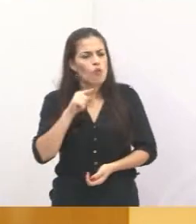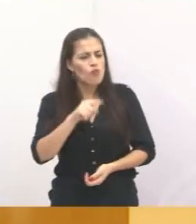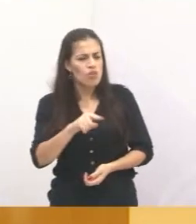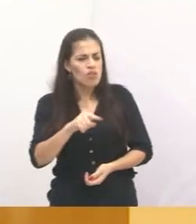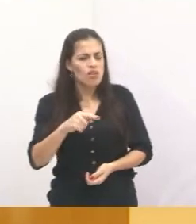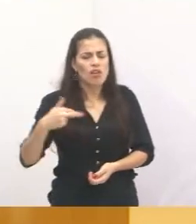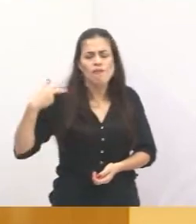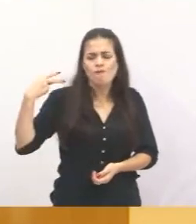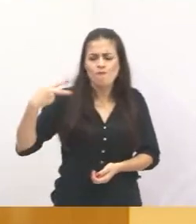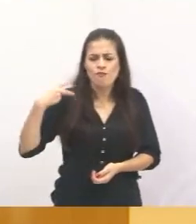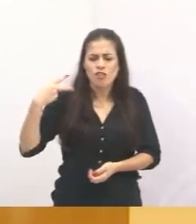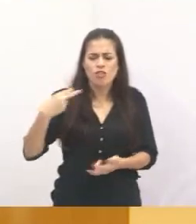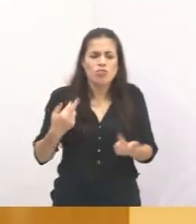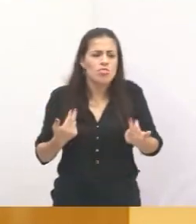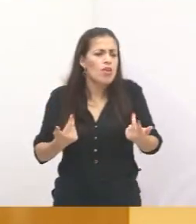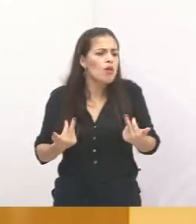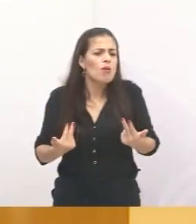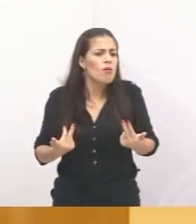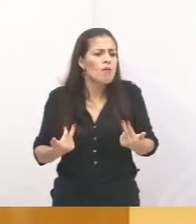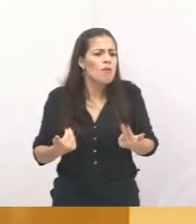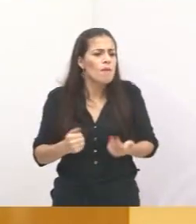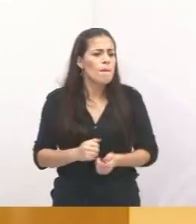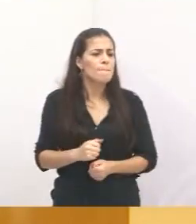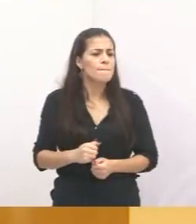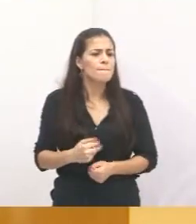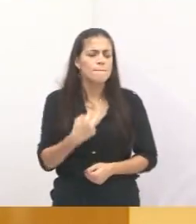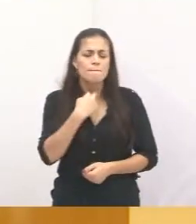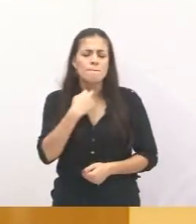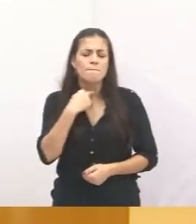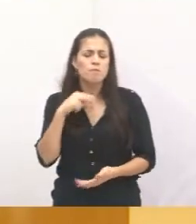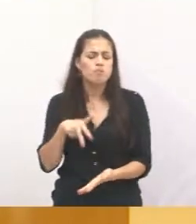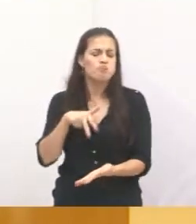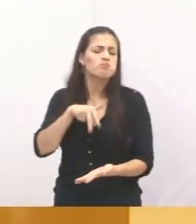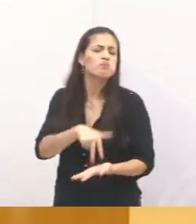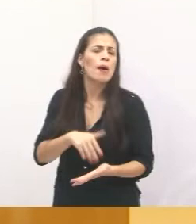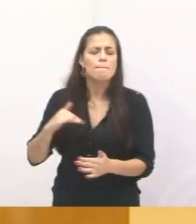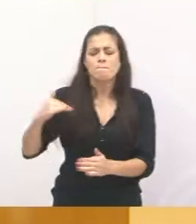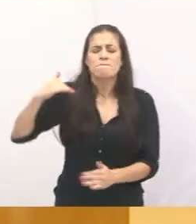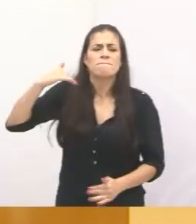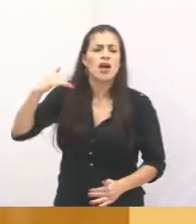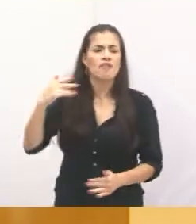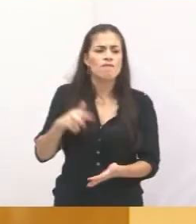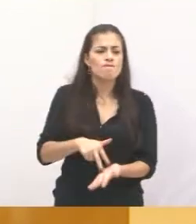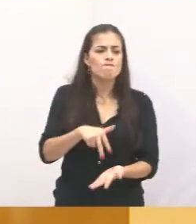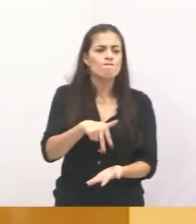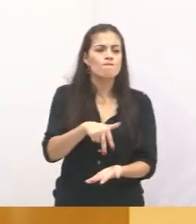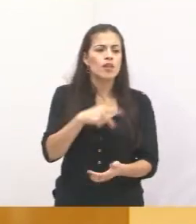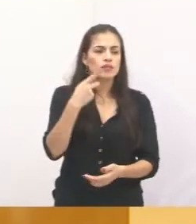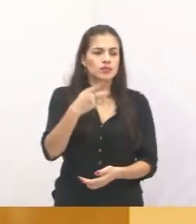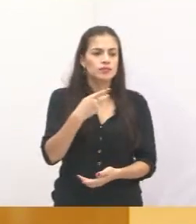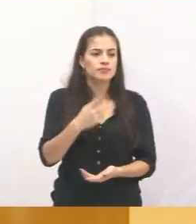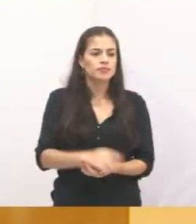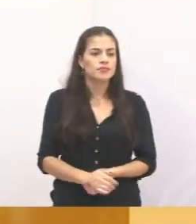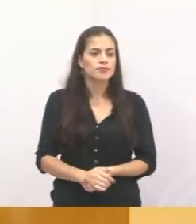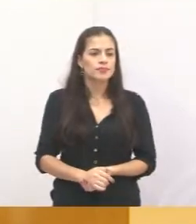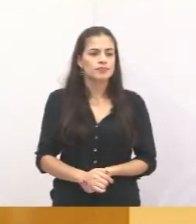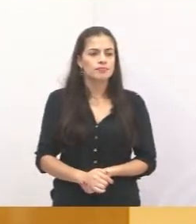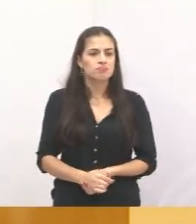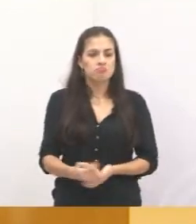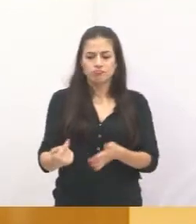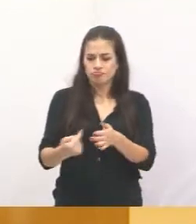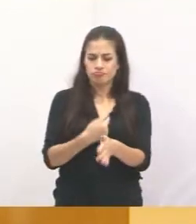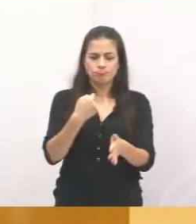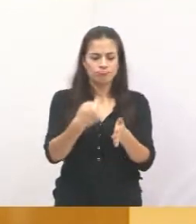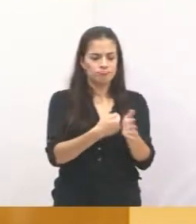ele. Você não pode dar moral para ele. Você não pode falar assim na tribuna. Fui questionado nessa